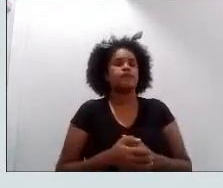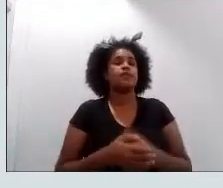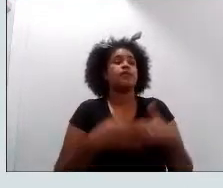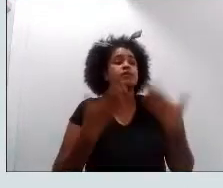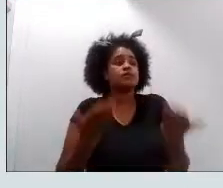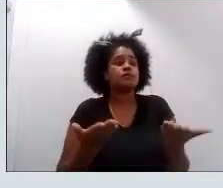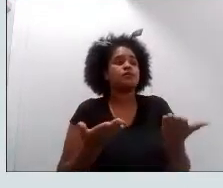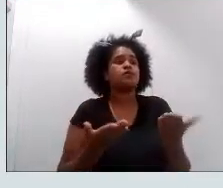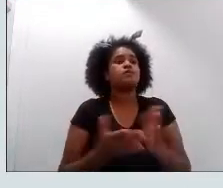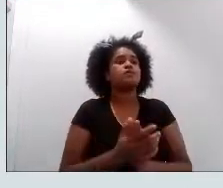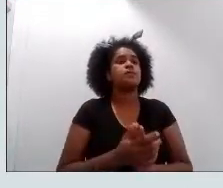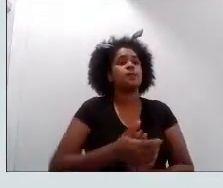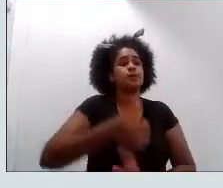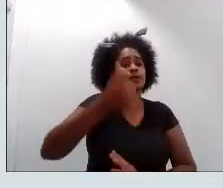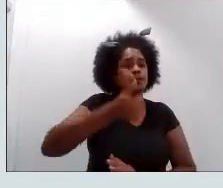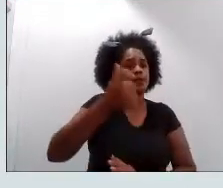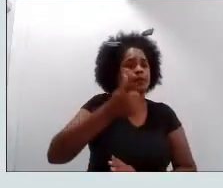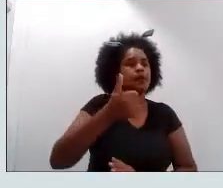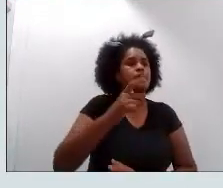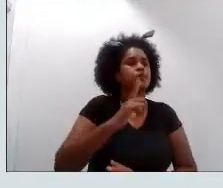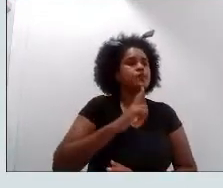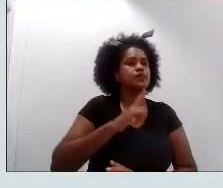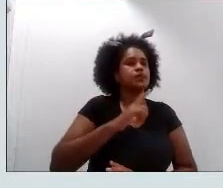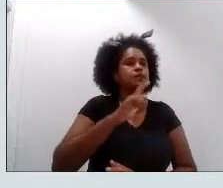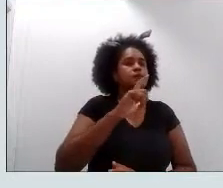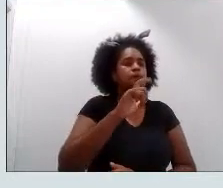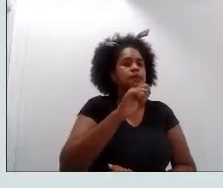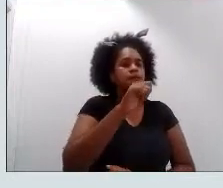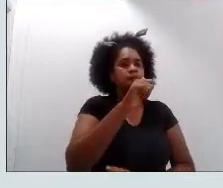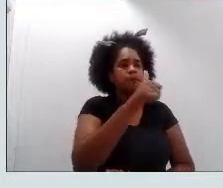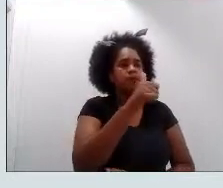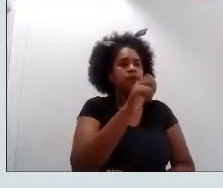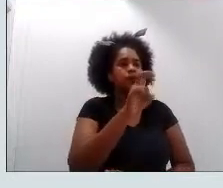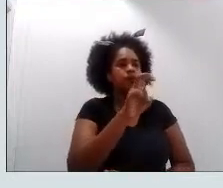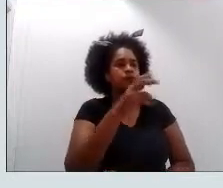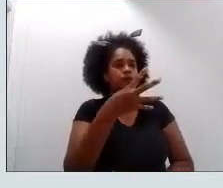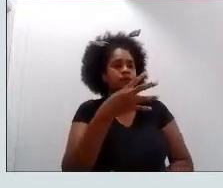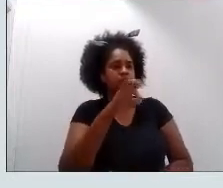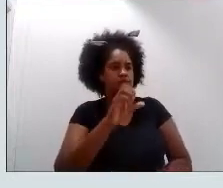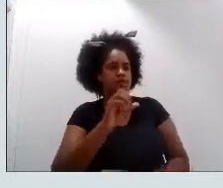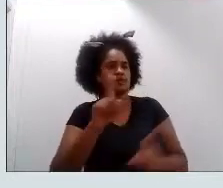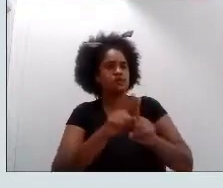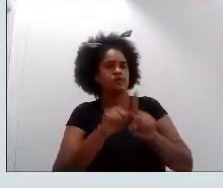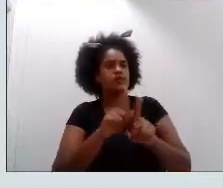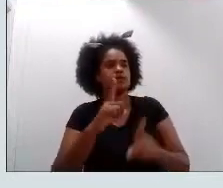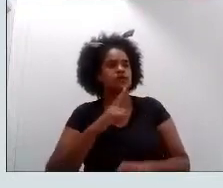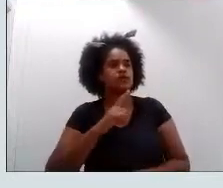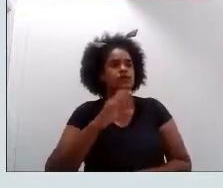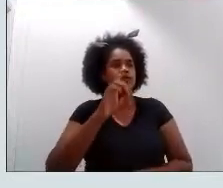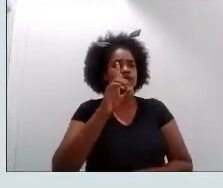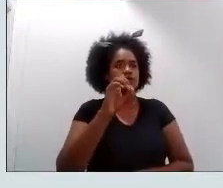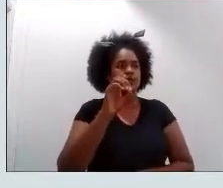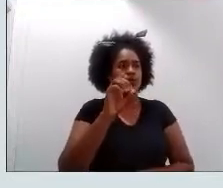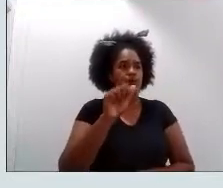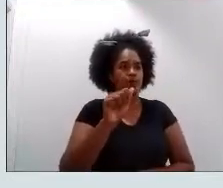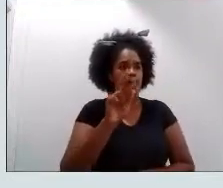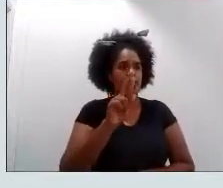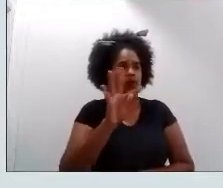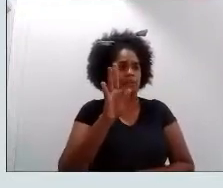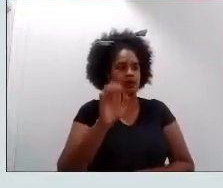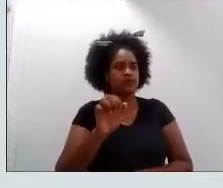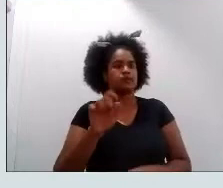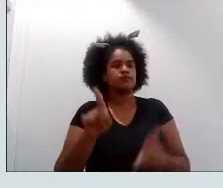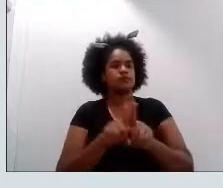549 e 53. Depois a gente tem o Duarte da Costa e o de Mendes Sá, que termina em